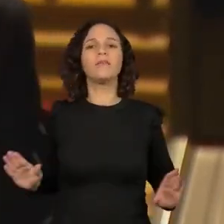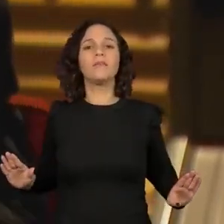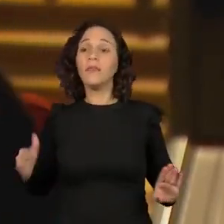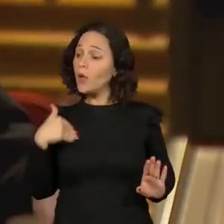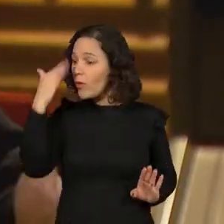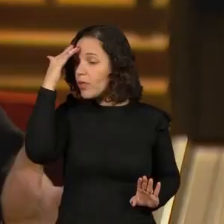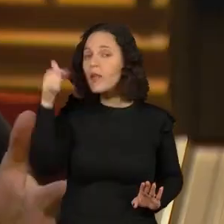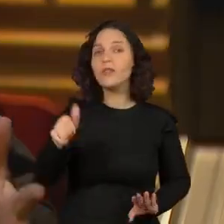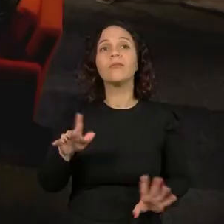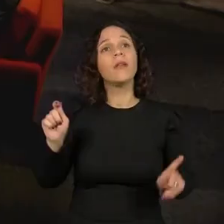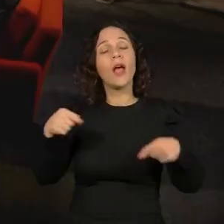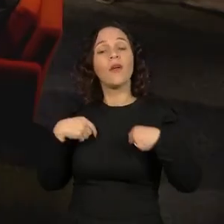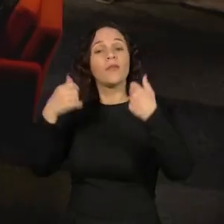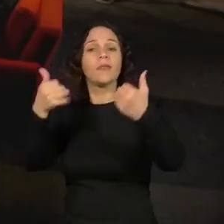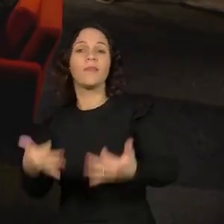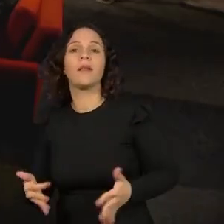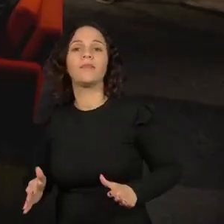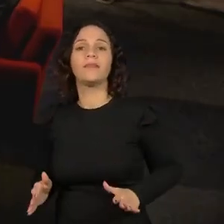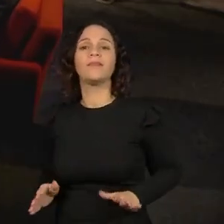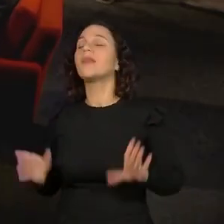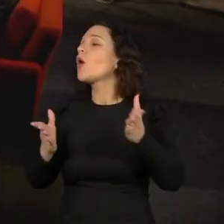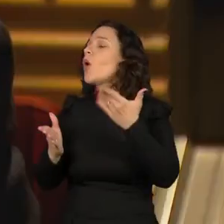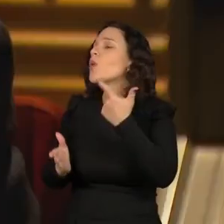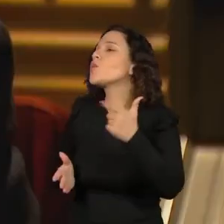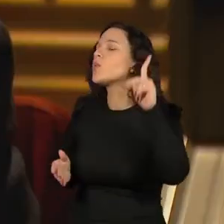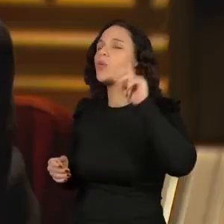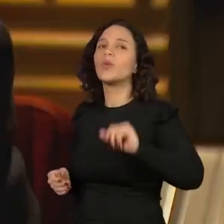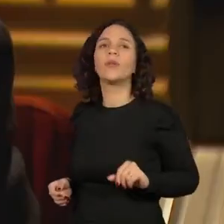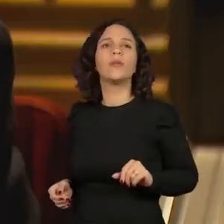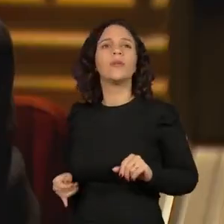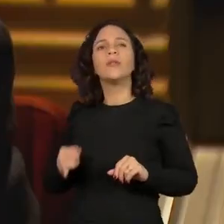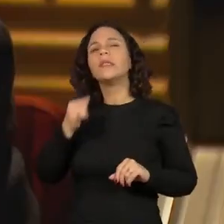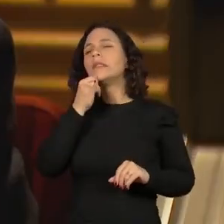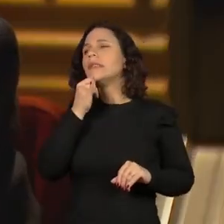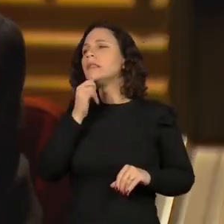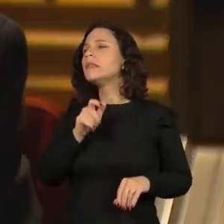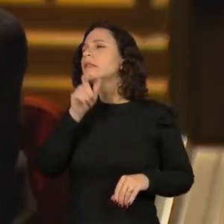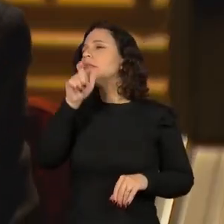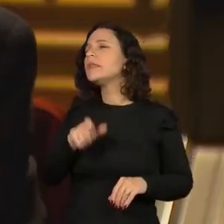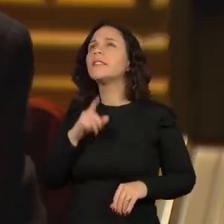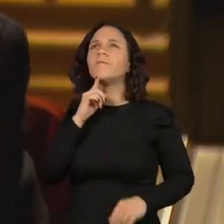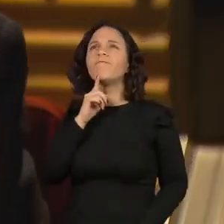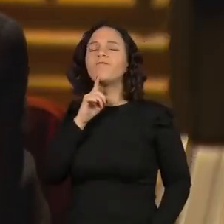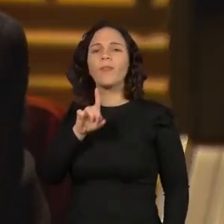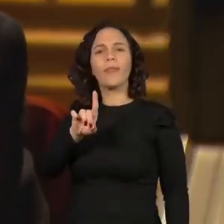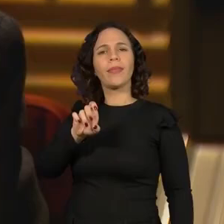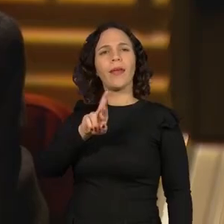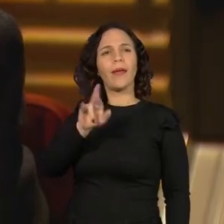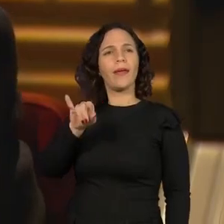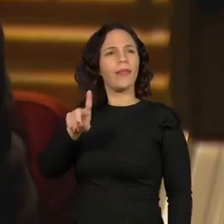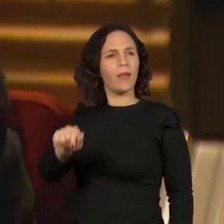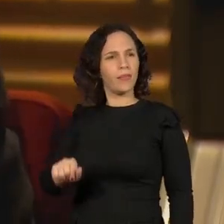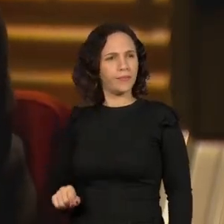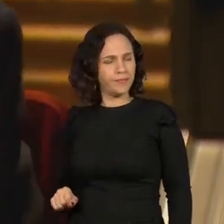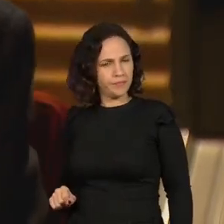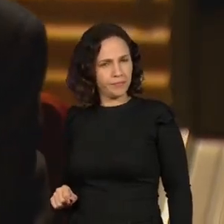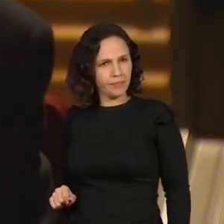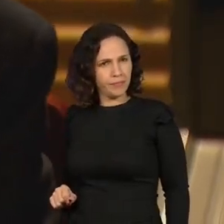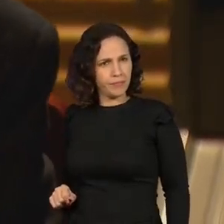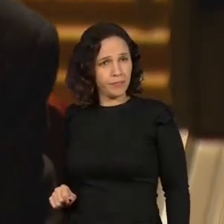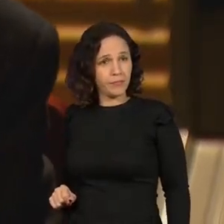entendi então eu explico Agora vamos pegar eh um sujeito chamado derd hum der